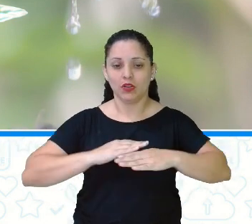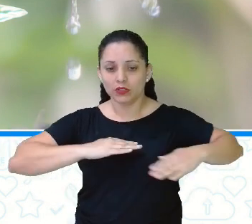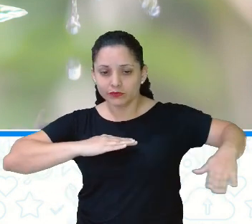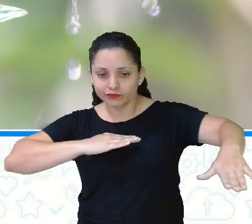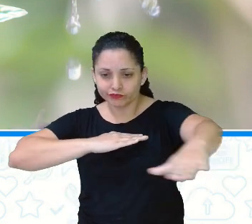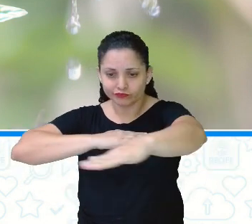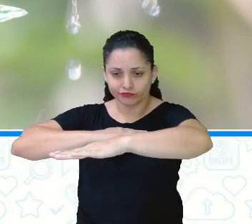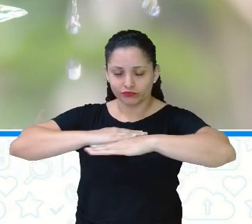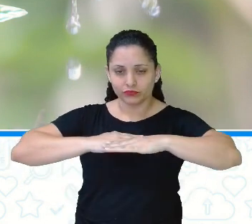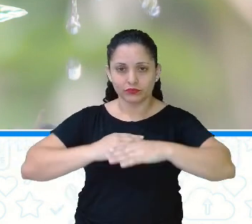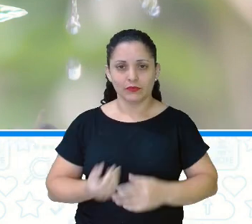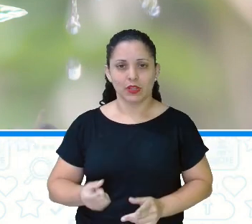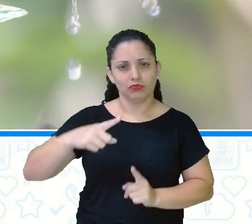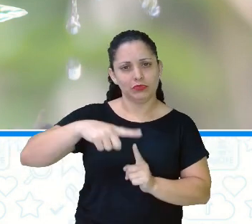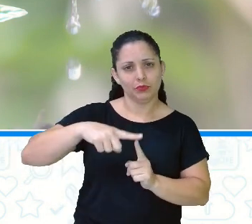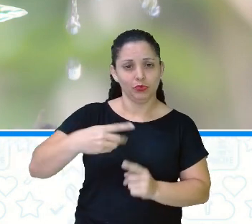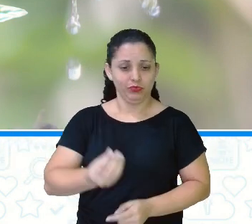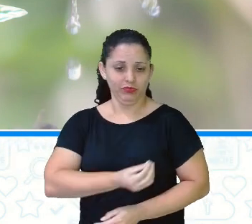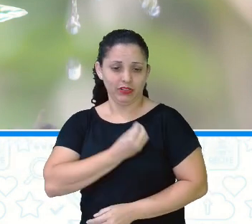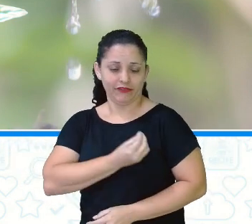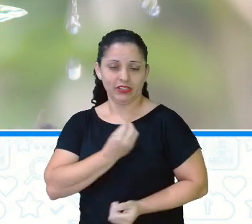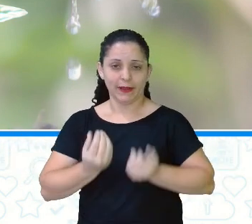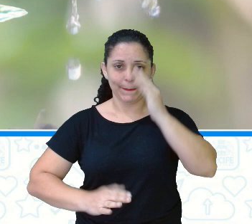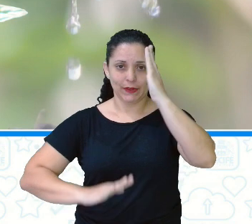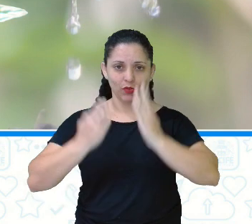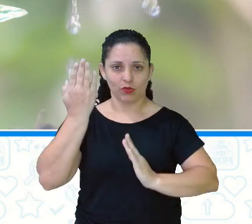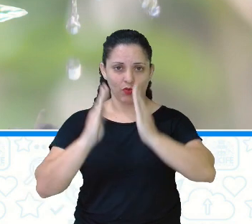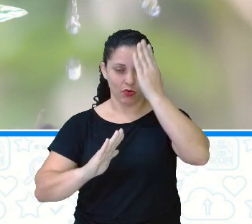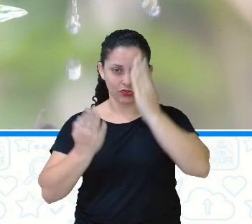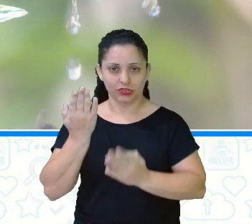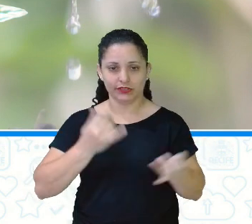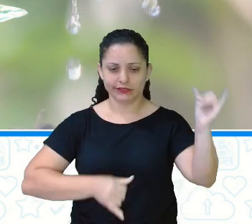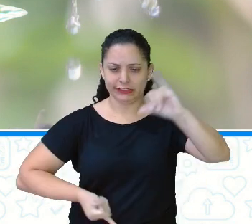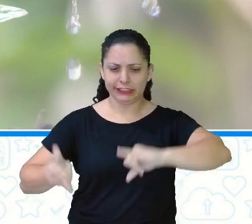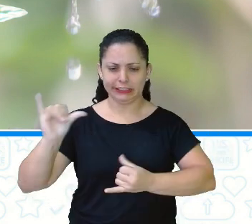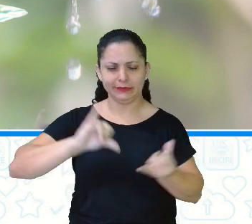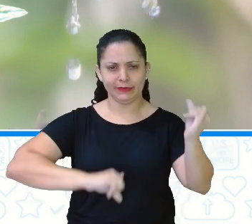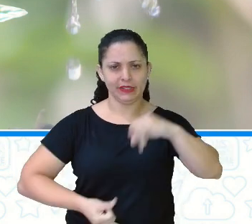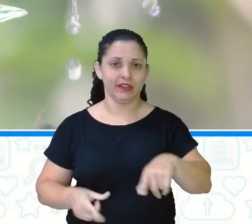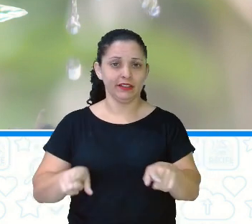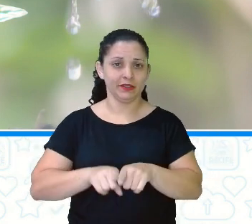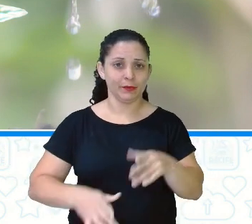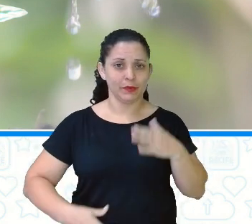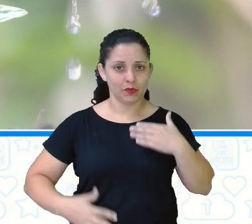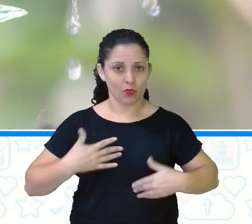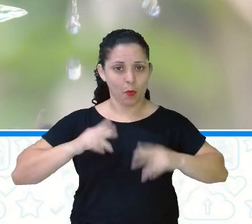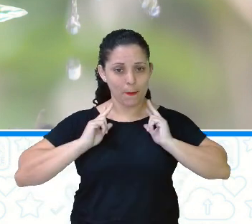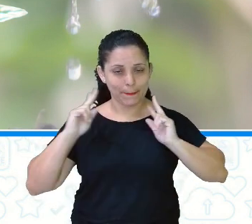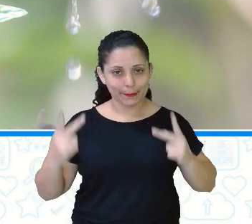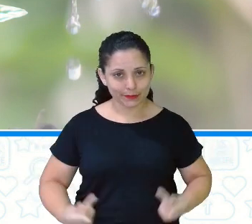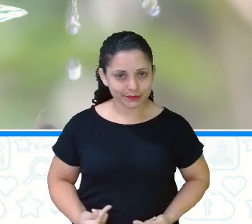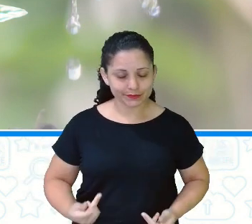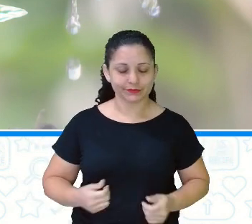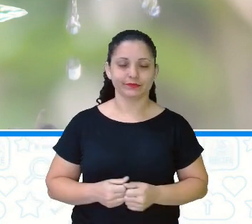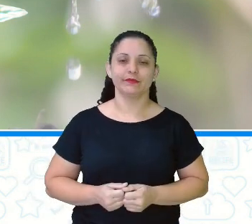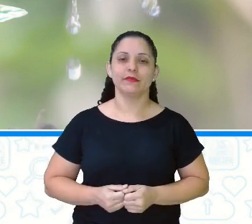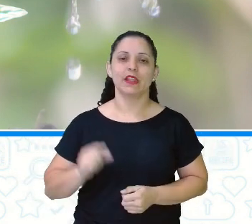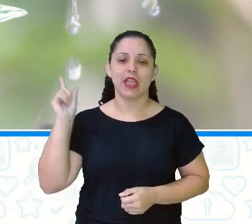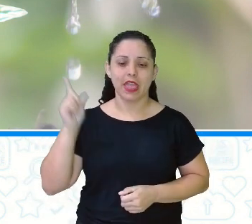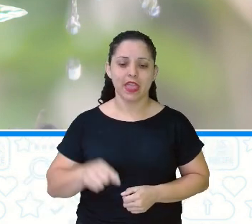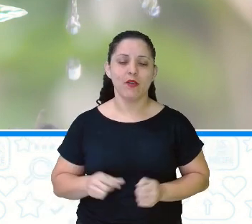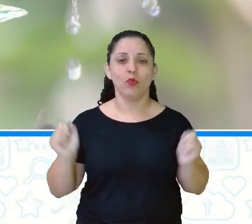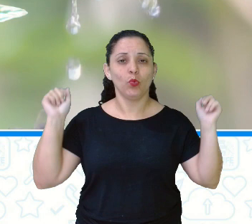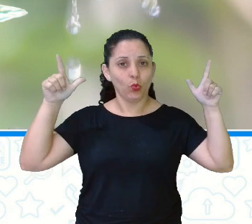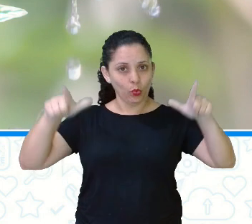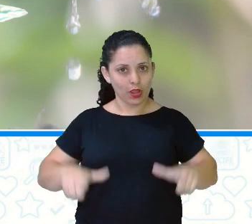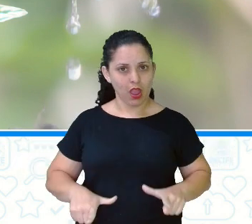ambientais, biológicas, físicas e químicas. Então, meio ambiente é o local onde